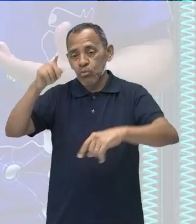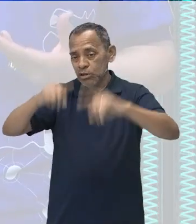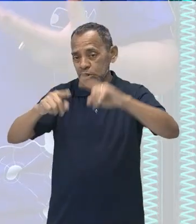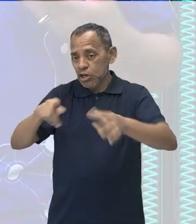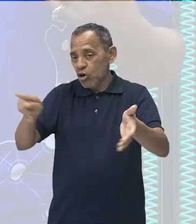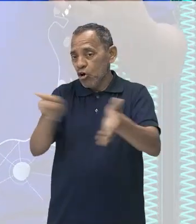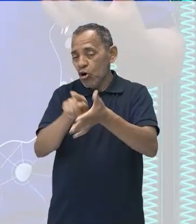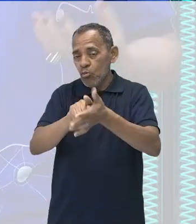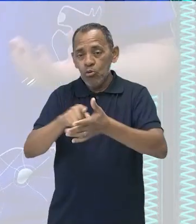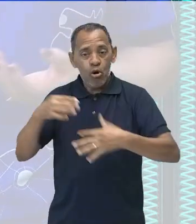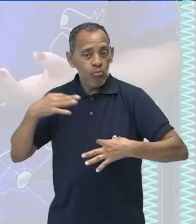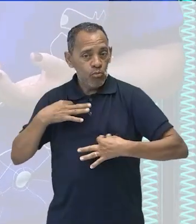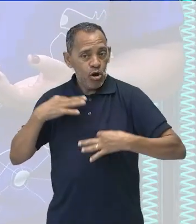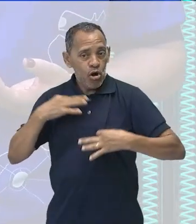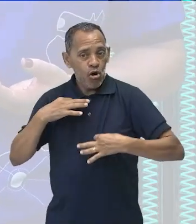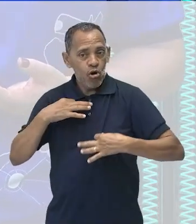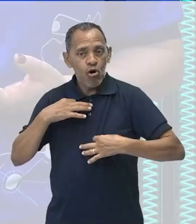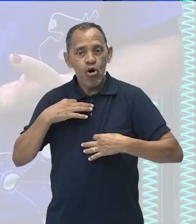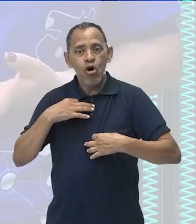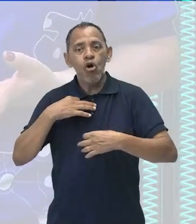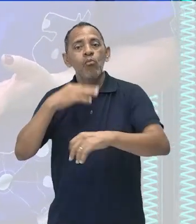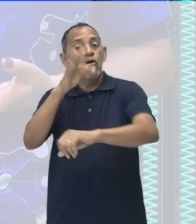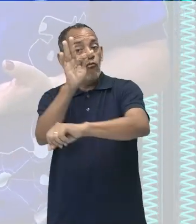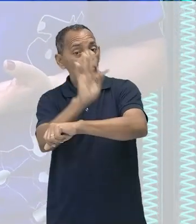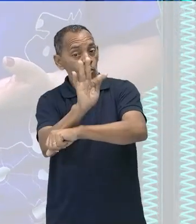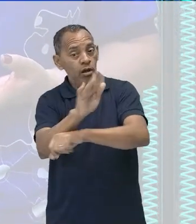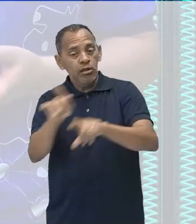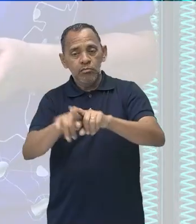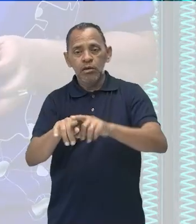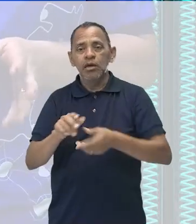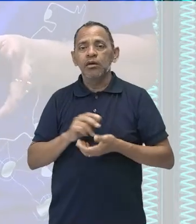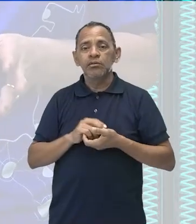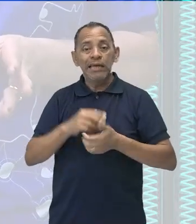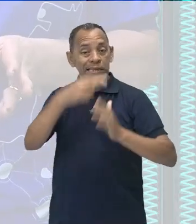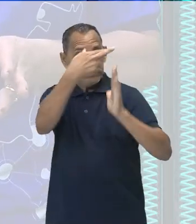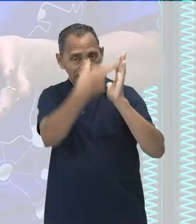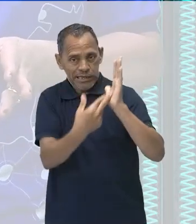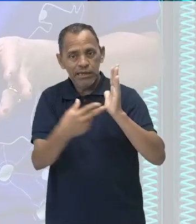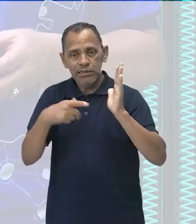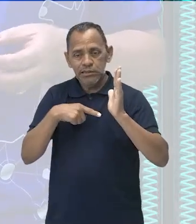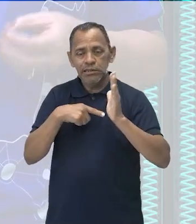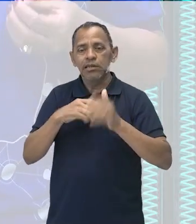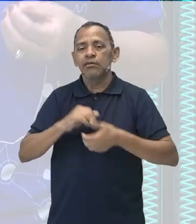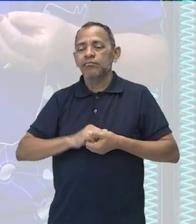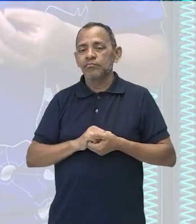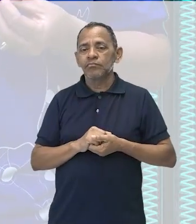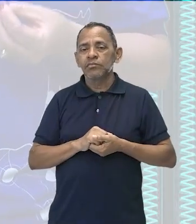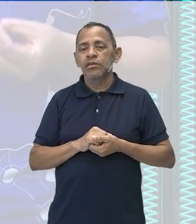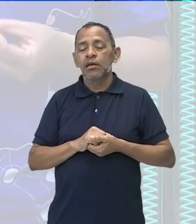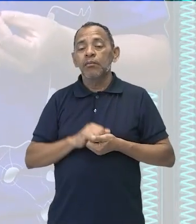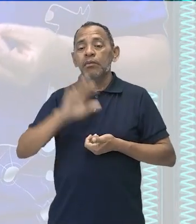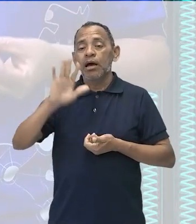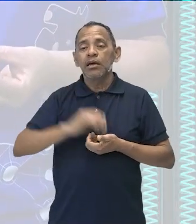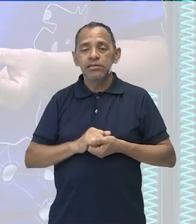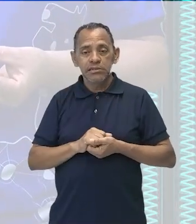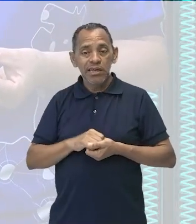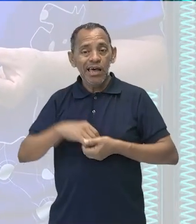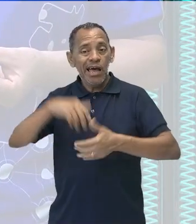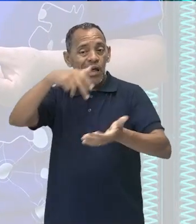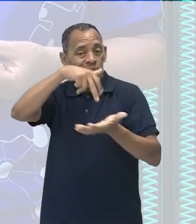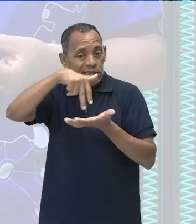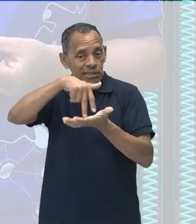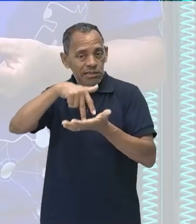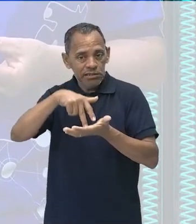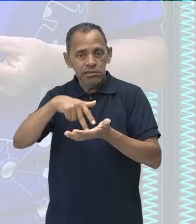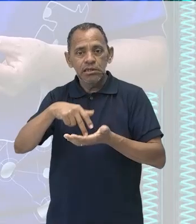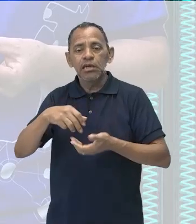muito formal, aqueles passos que tem que seguir da academia. E a dança moderna não, ela traz a sua própria